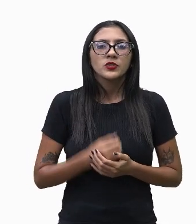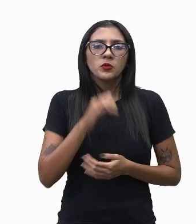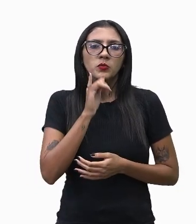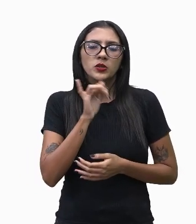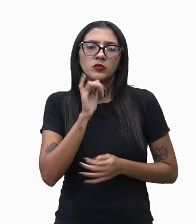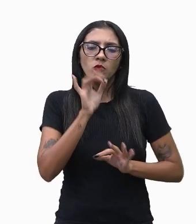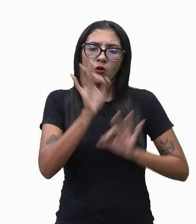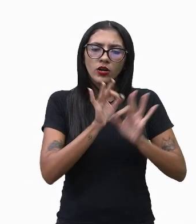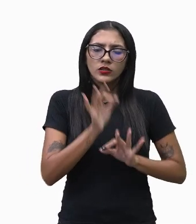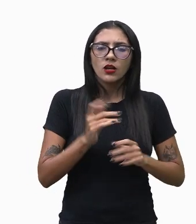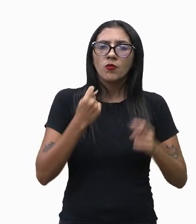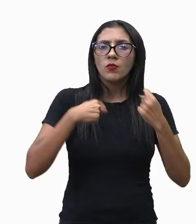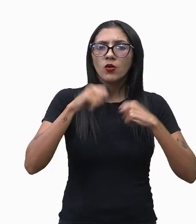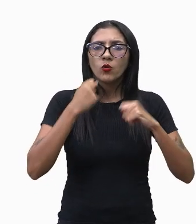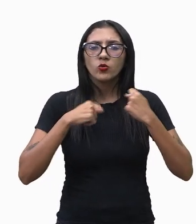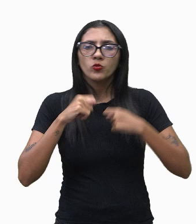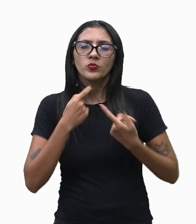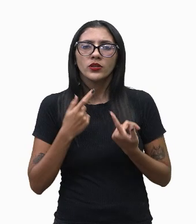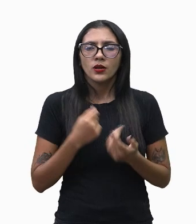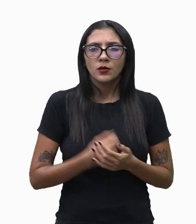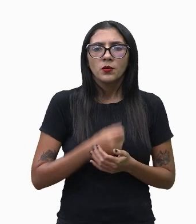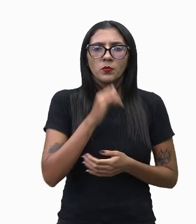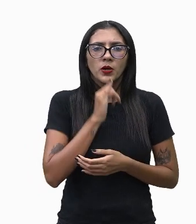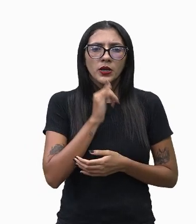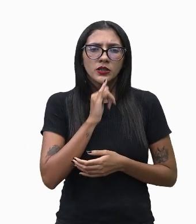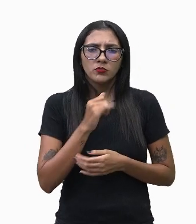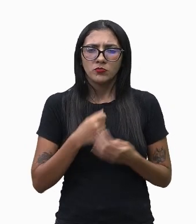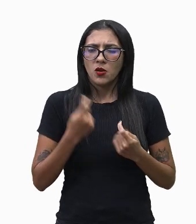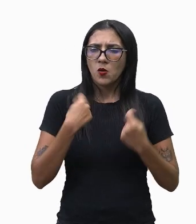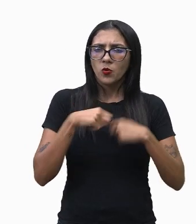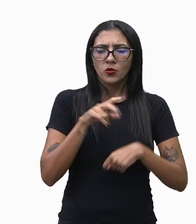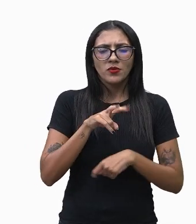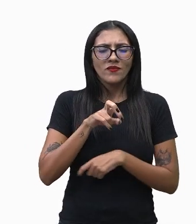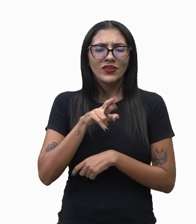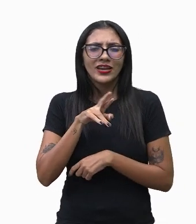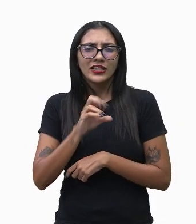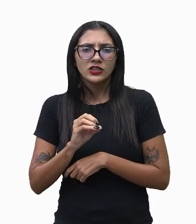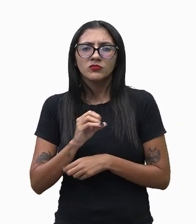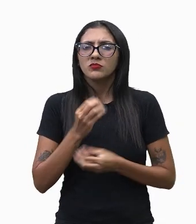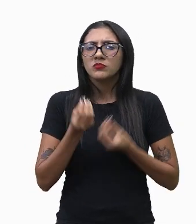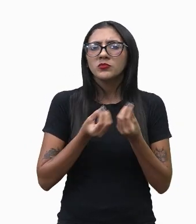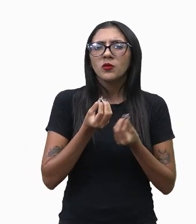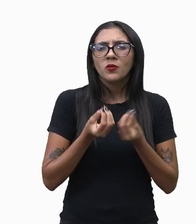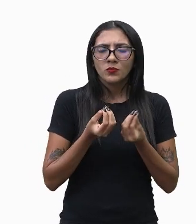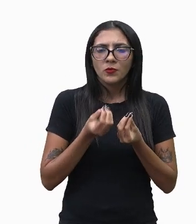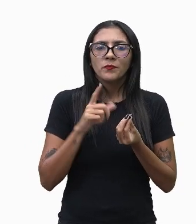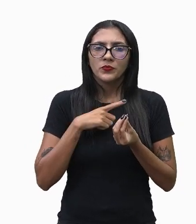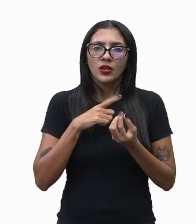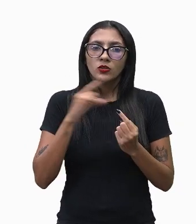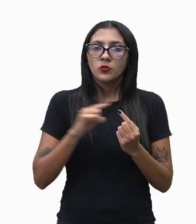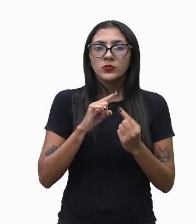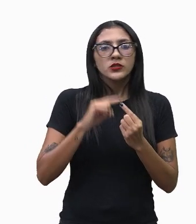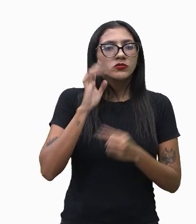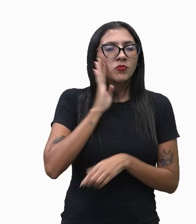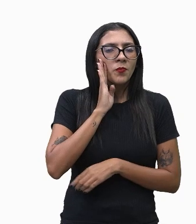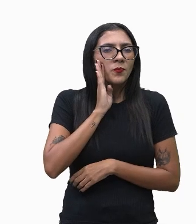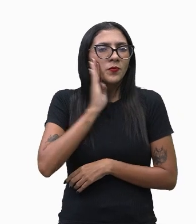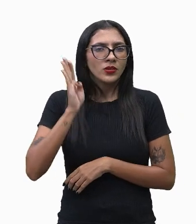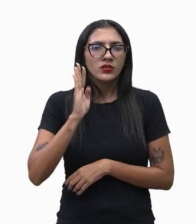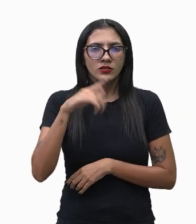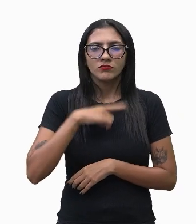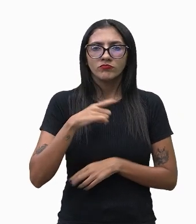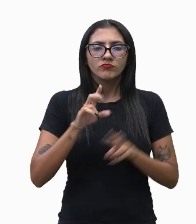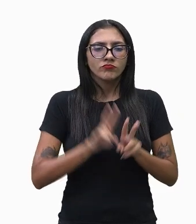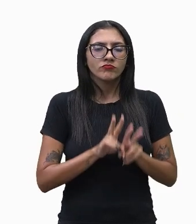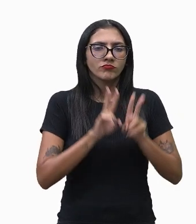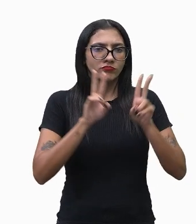uma economia verde. Então, a economia verde foi o principal objetivo aí, né, foi o principal tema debatido lá